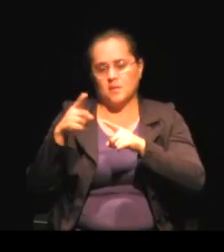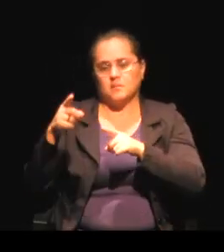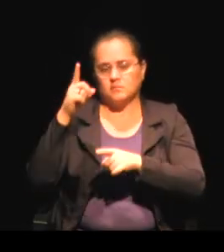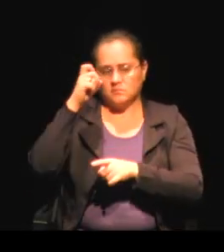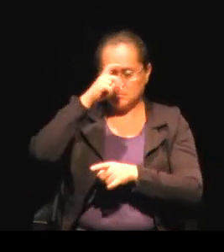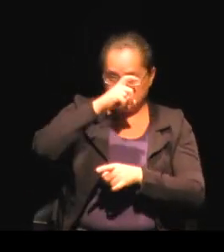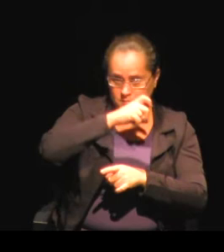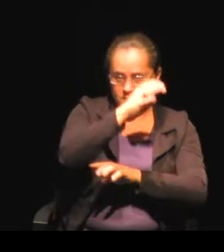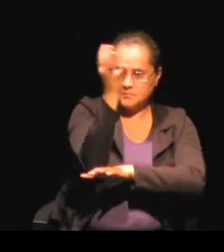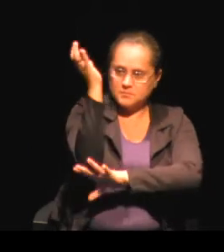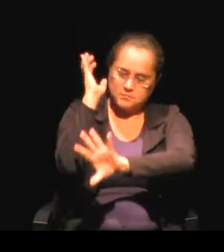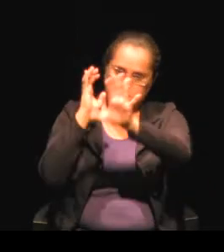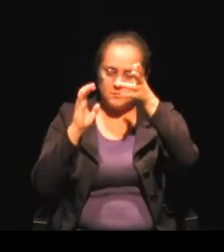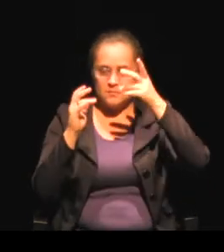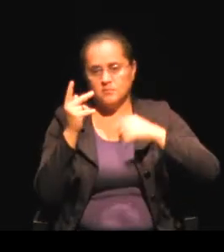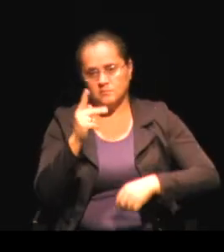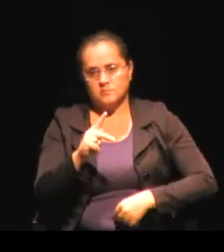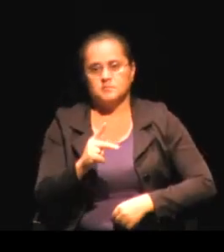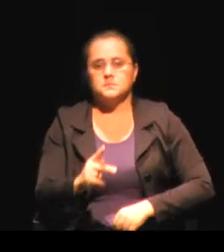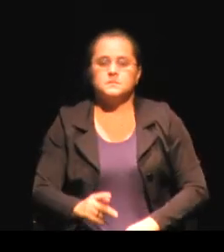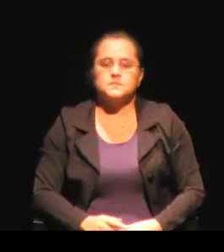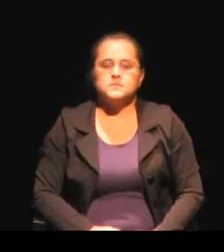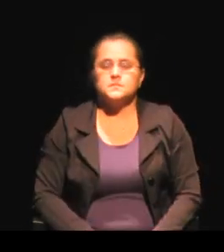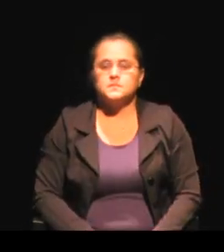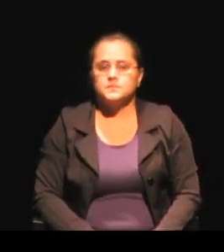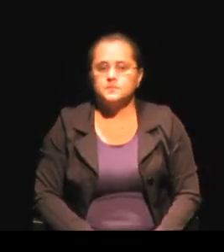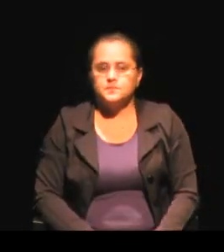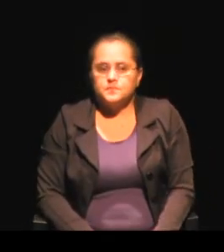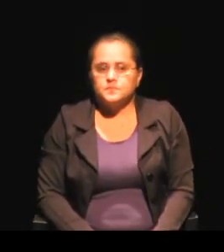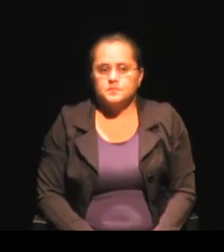da paisagem, aspereza da paisagem do sertão.